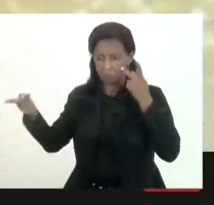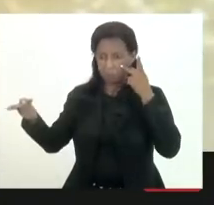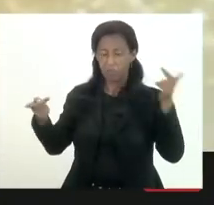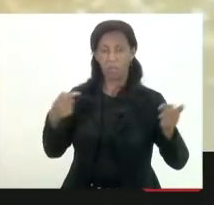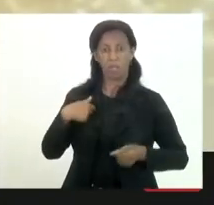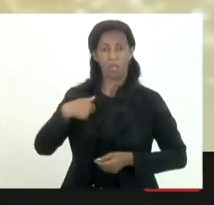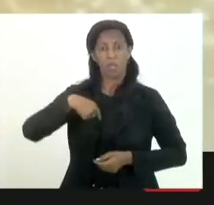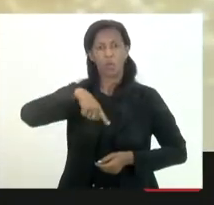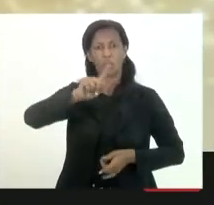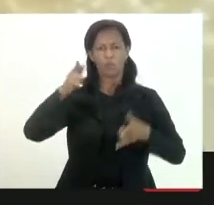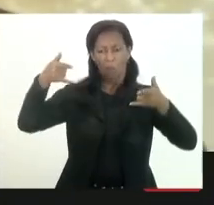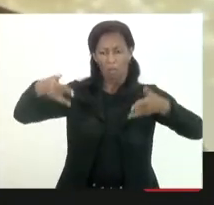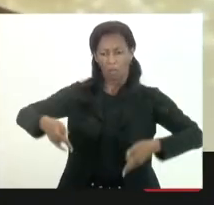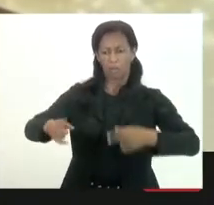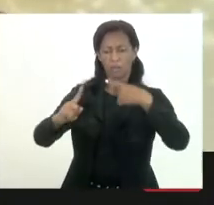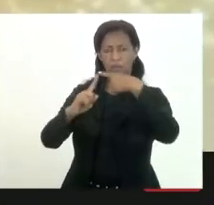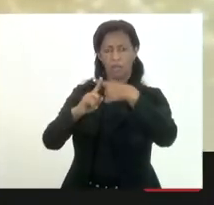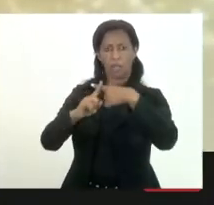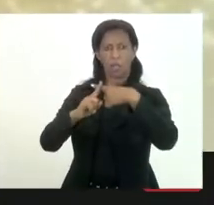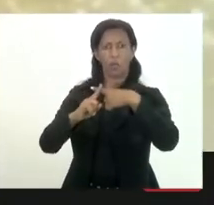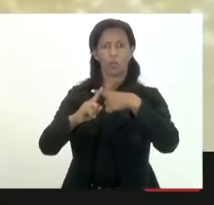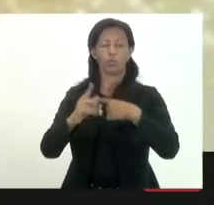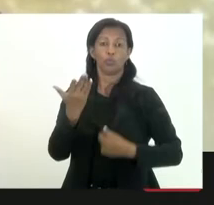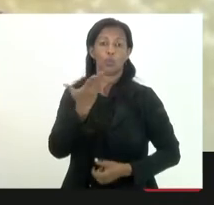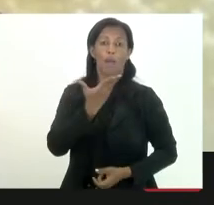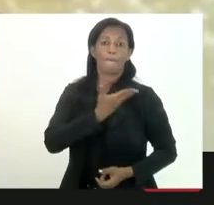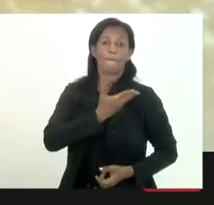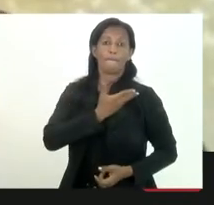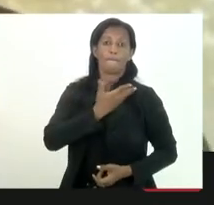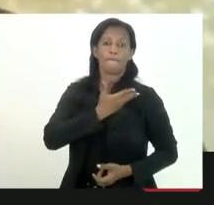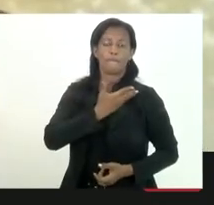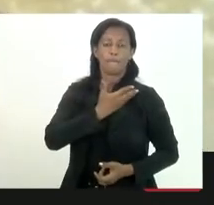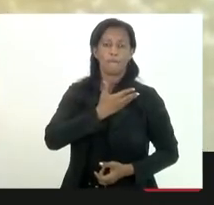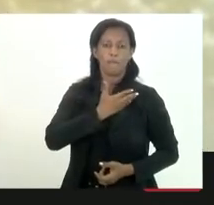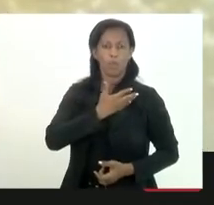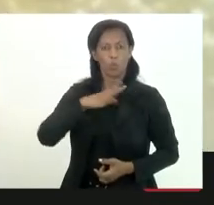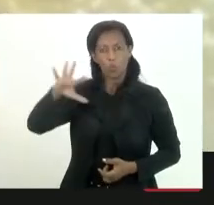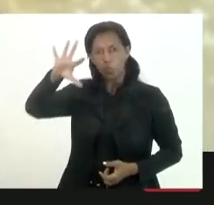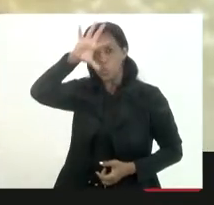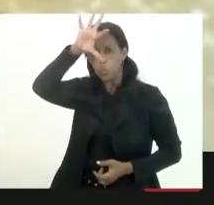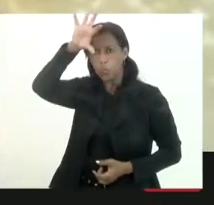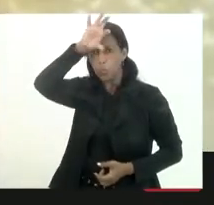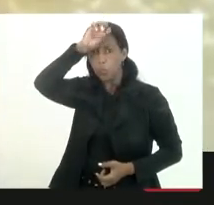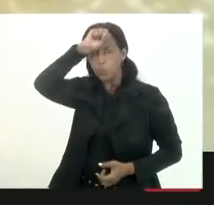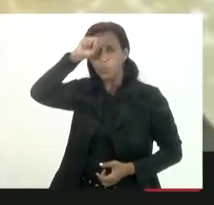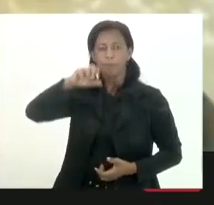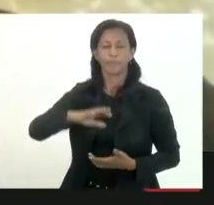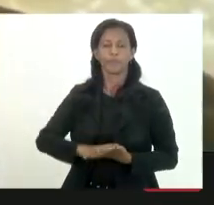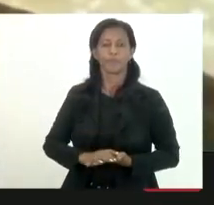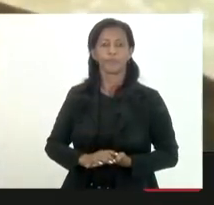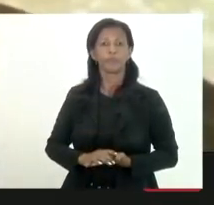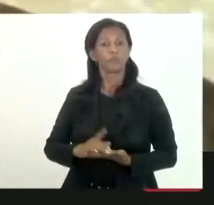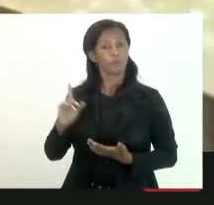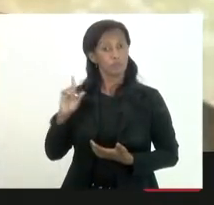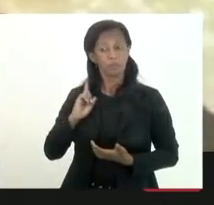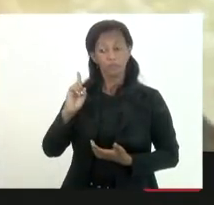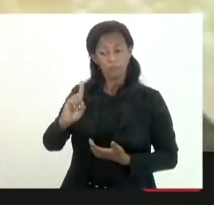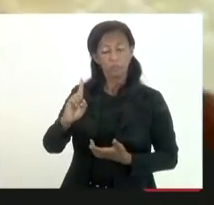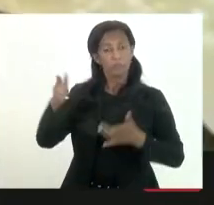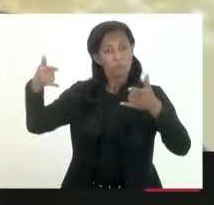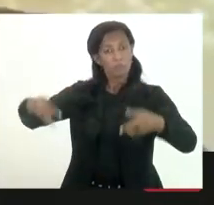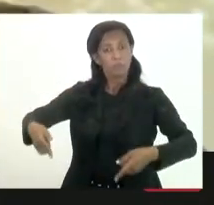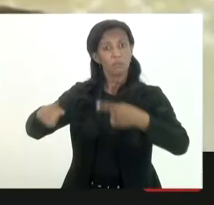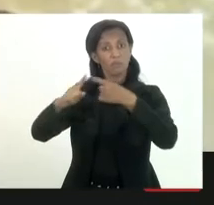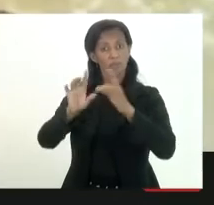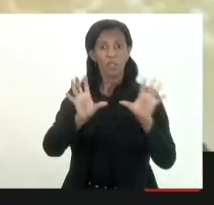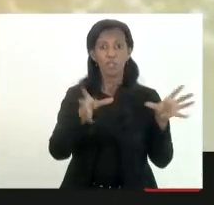a um enterro do meu querido Renato João Paluaê, meu saudoso amigo, e estava lá dentro do cemitério